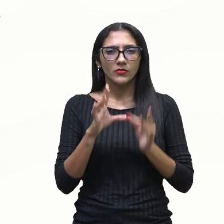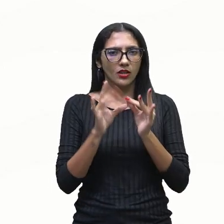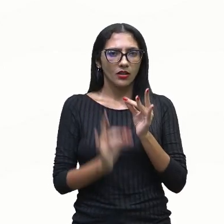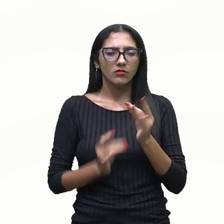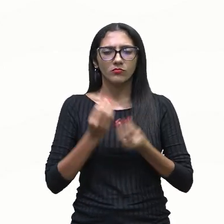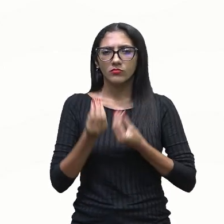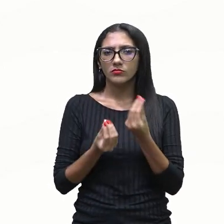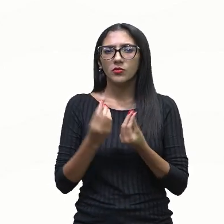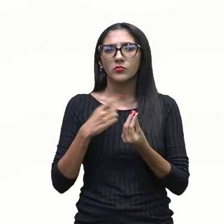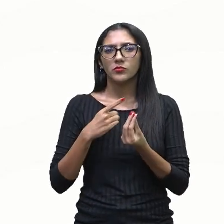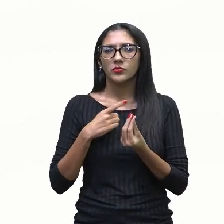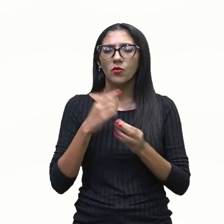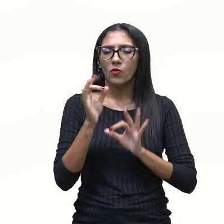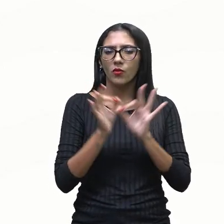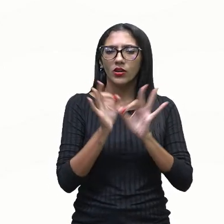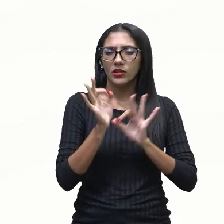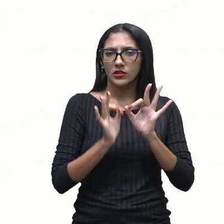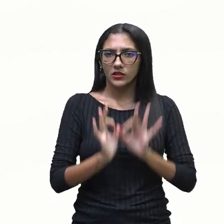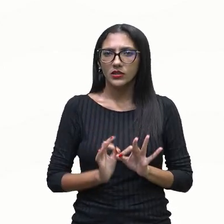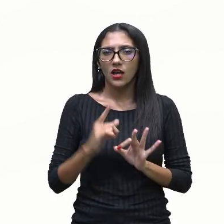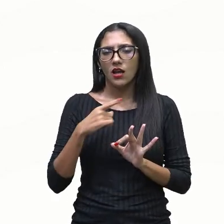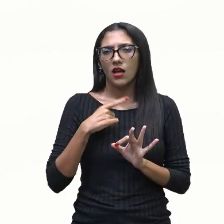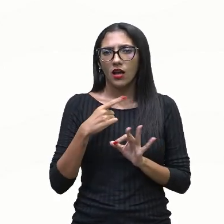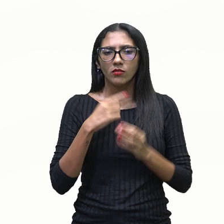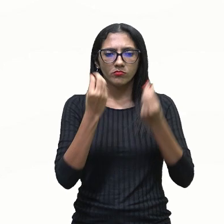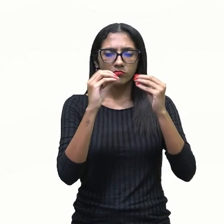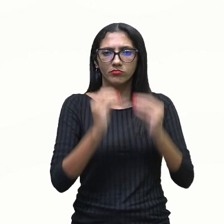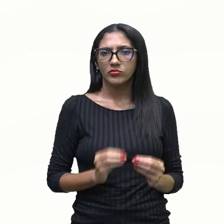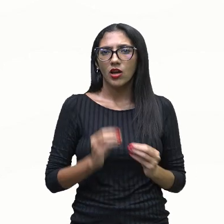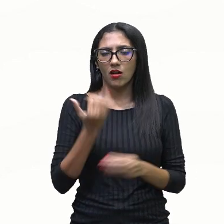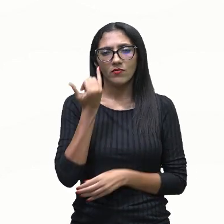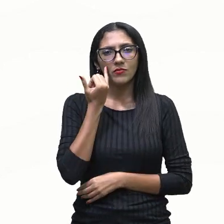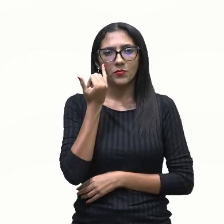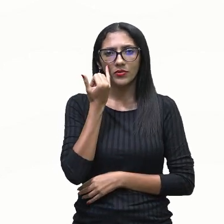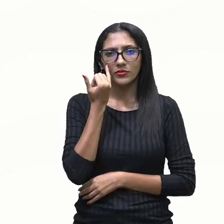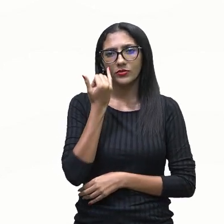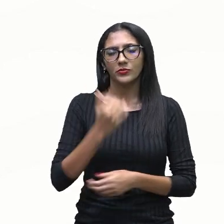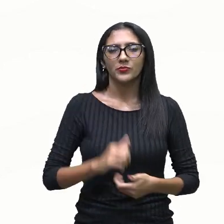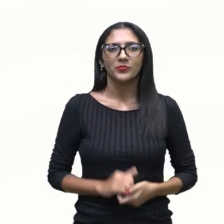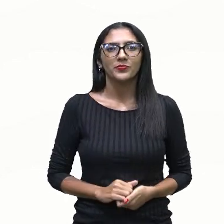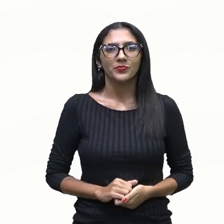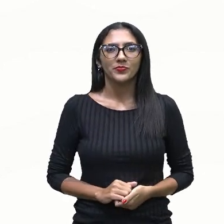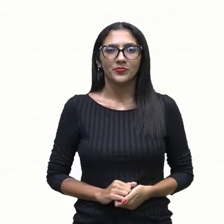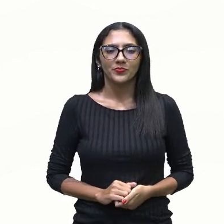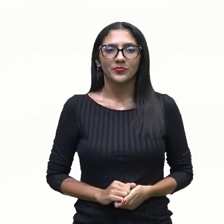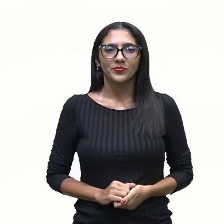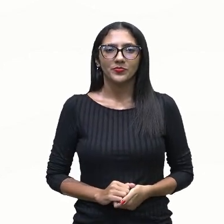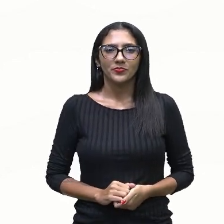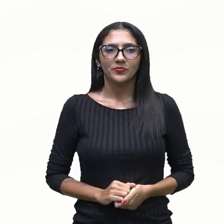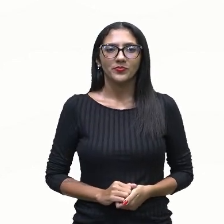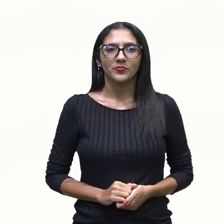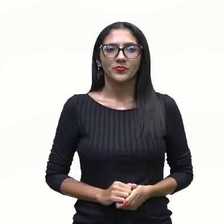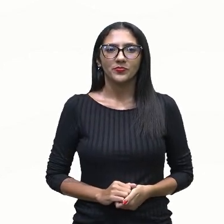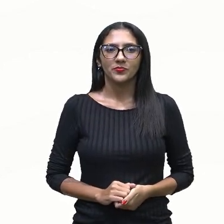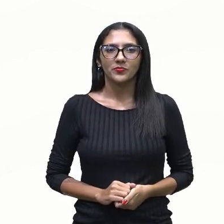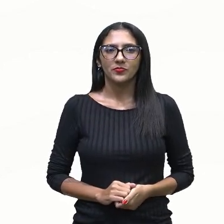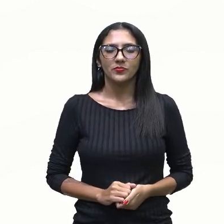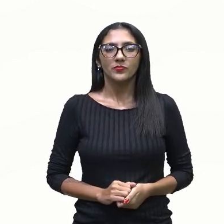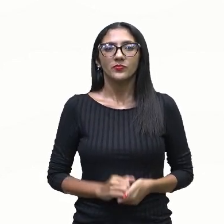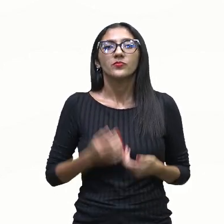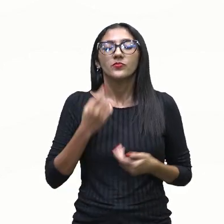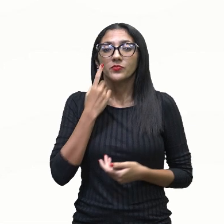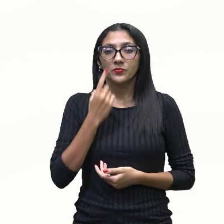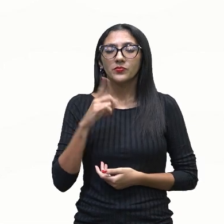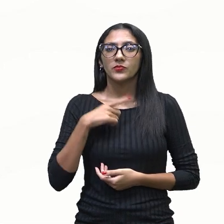aqui, então, primeiro organizar as nossas informações. Então, nós temos aqui que o Fábio,